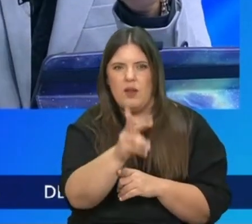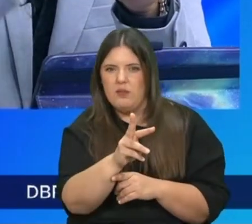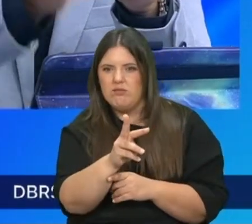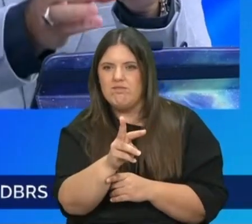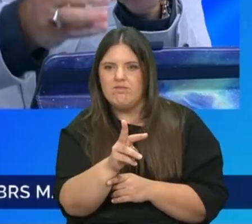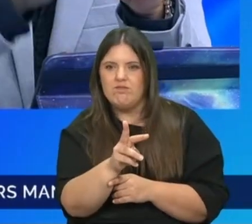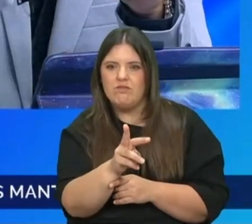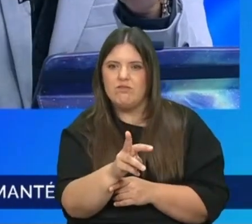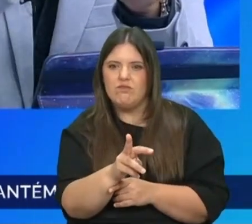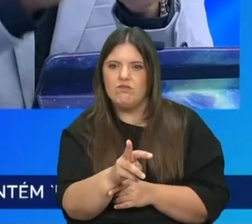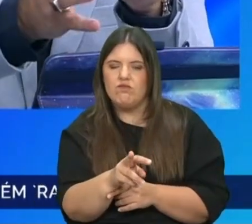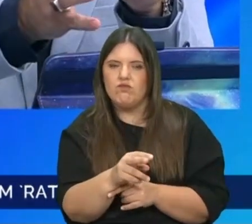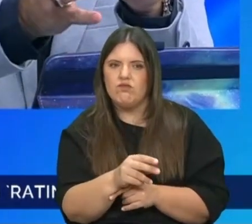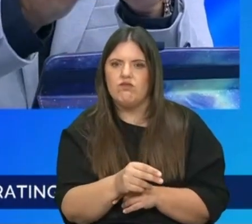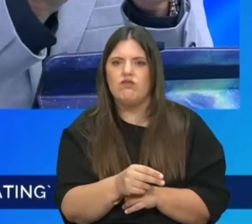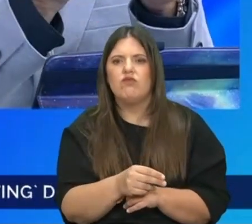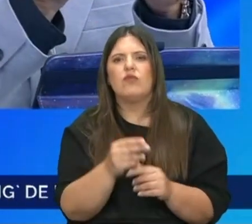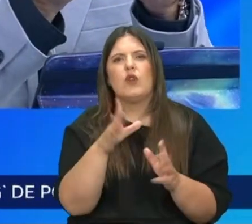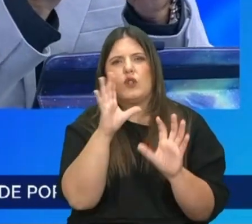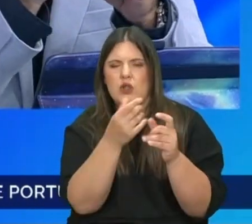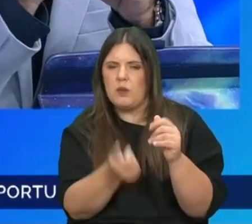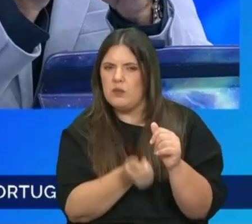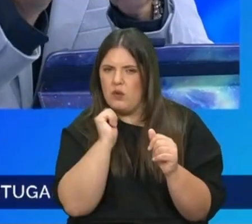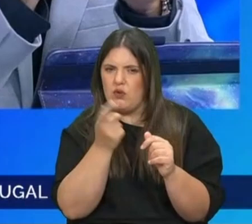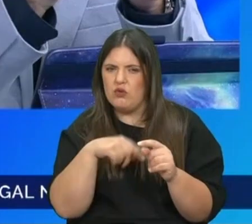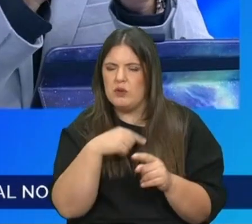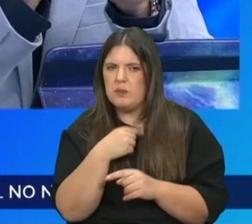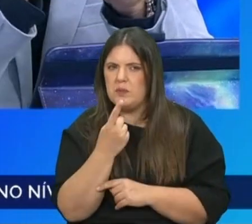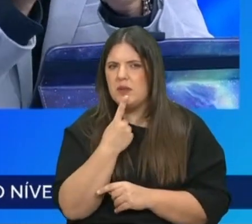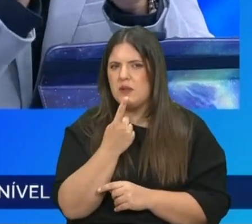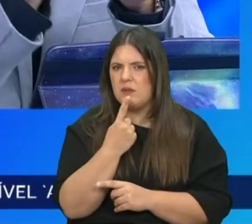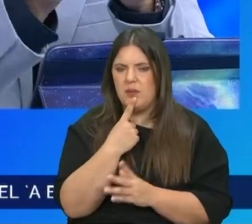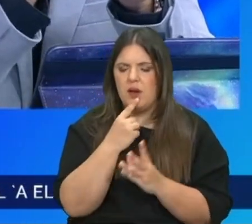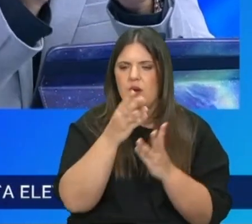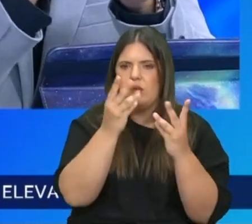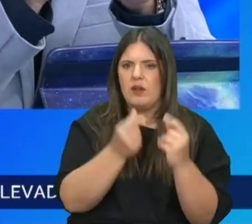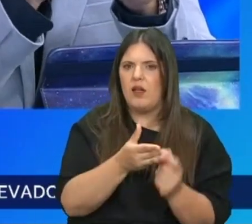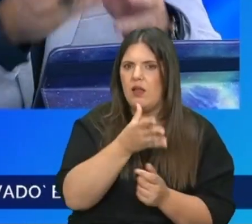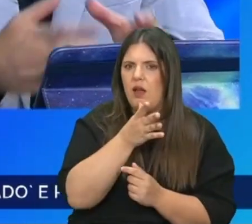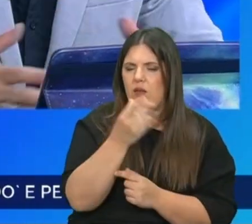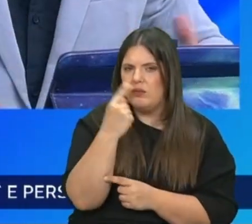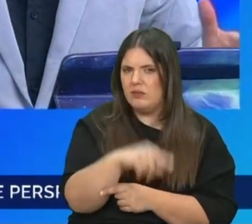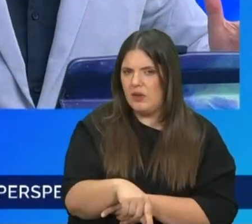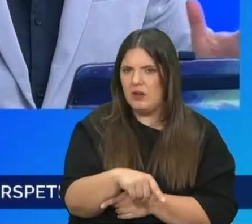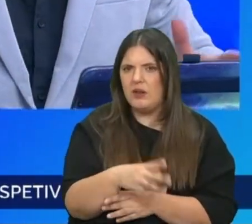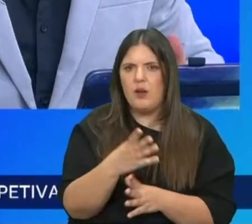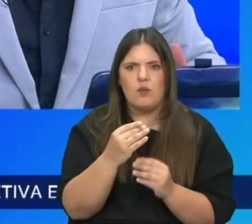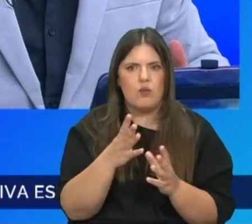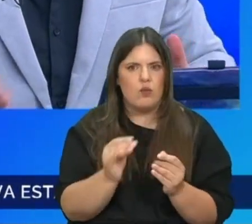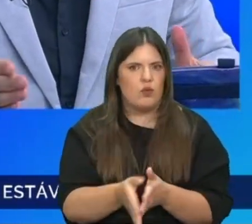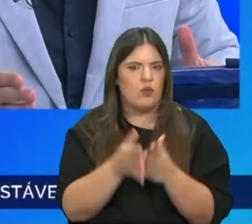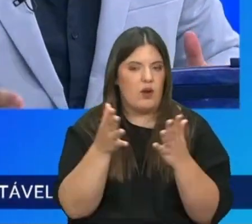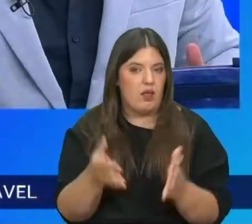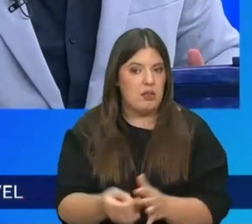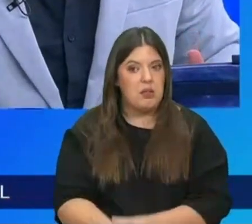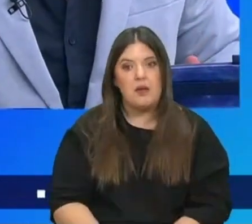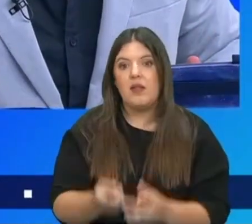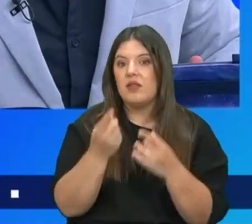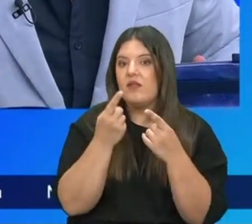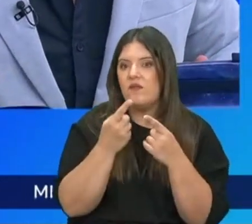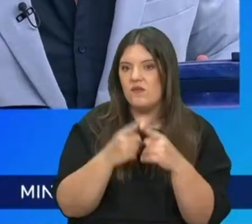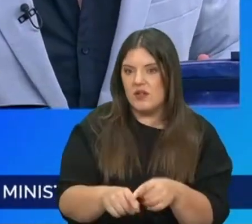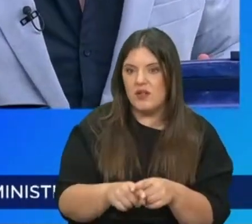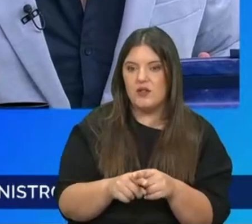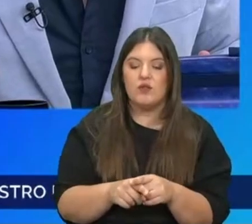cometa, espectrómetros, os nossos melhores telescópios e perceber, será que a quantidade de água que tem este cometa é mesmo muito elevada, diferente